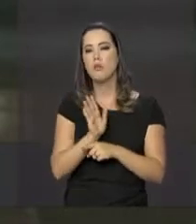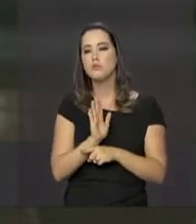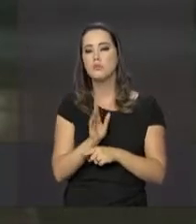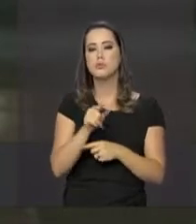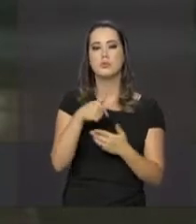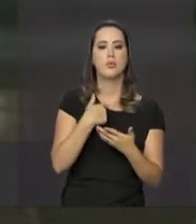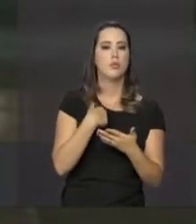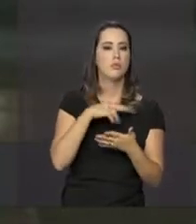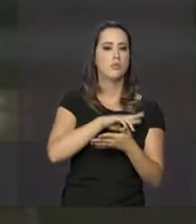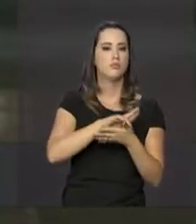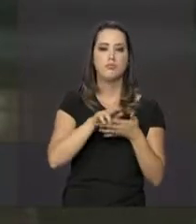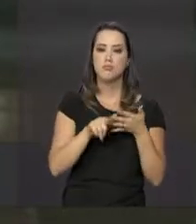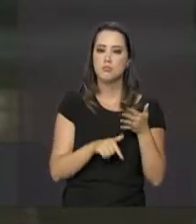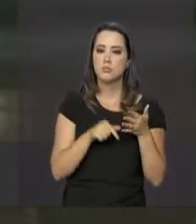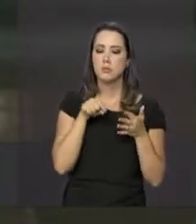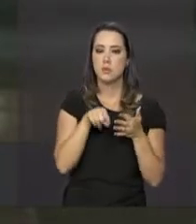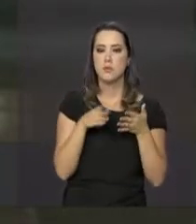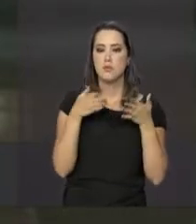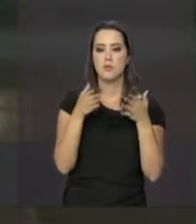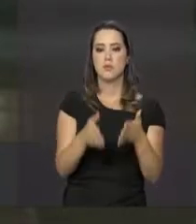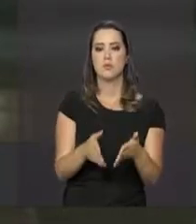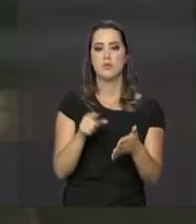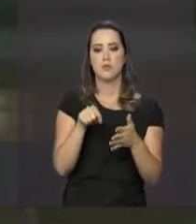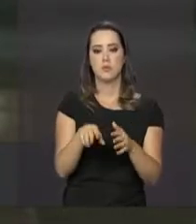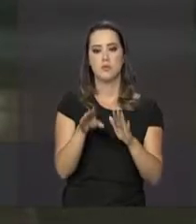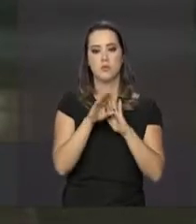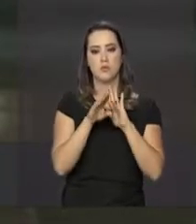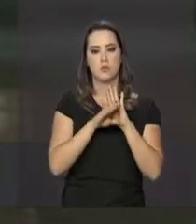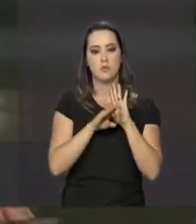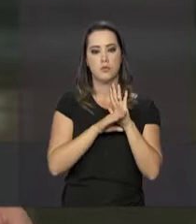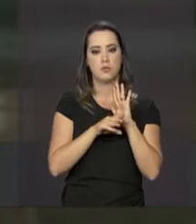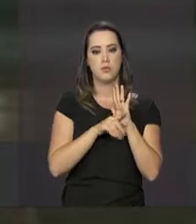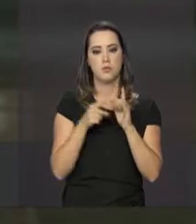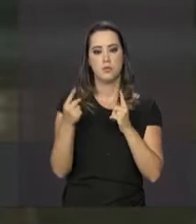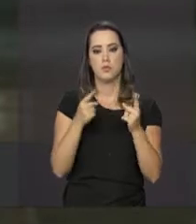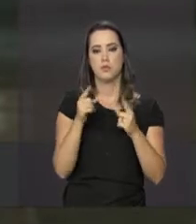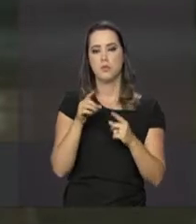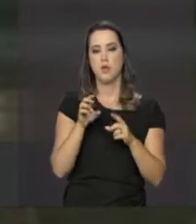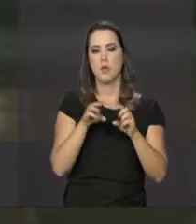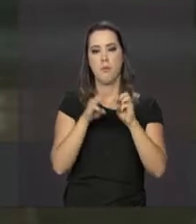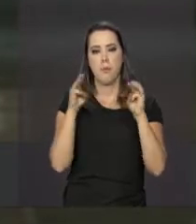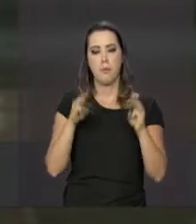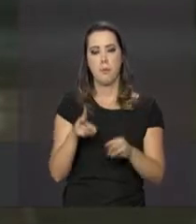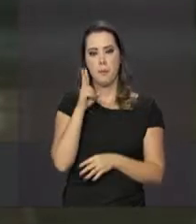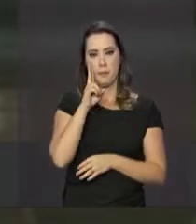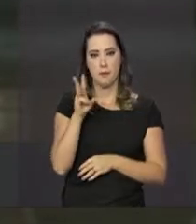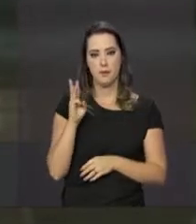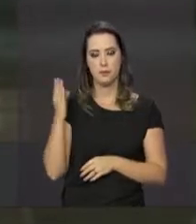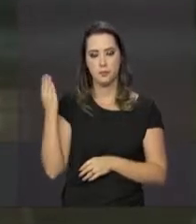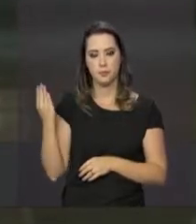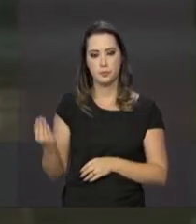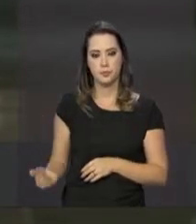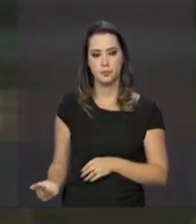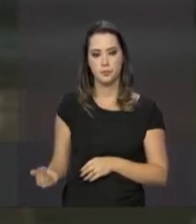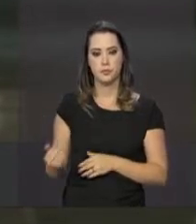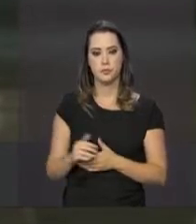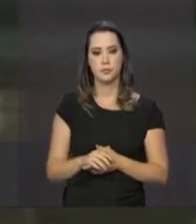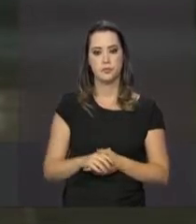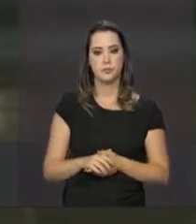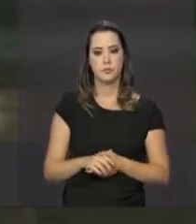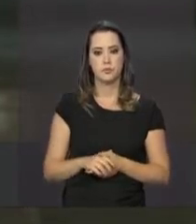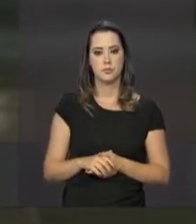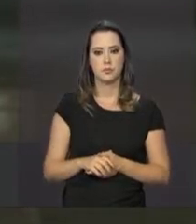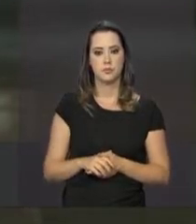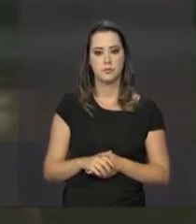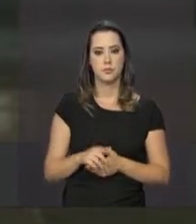vídeos assistir a participar nessa programação em cada museu é só acessar o site do ibram é com a